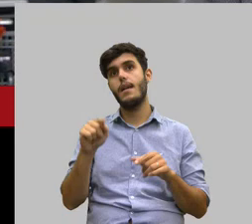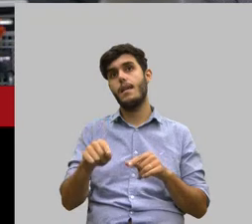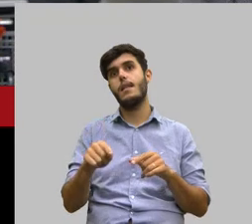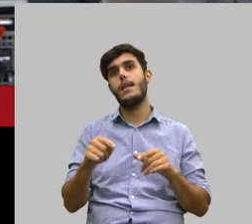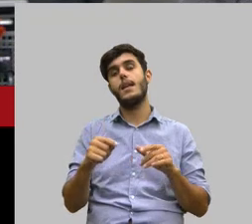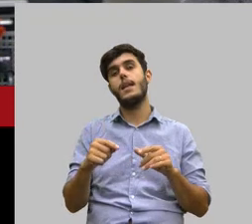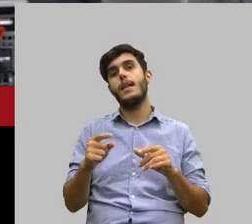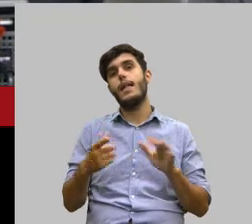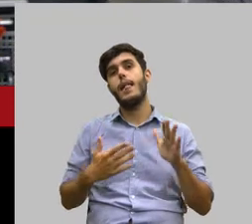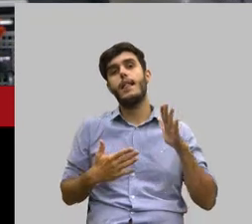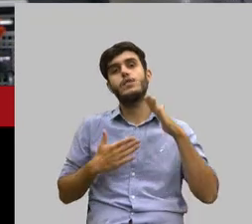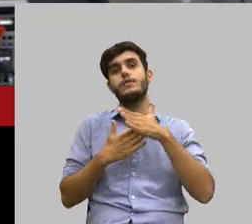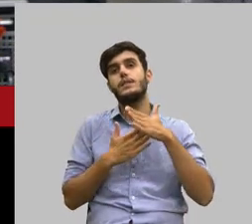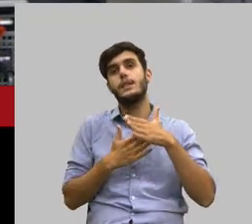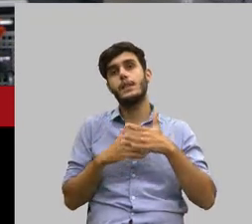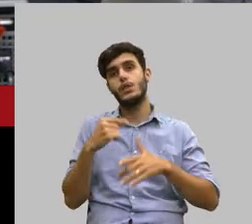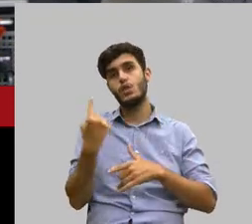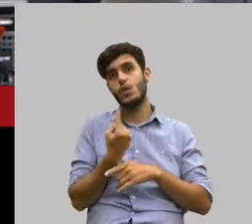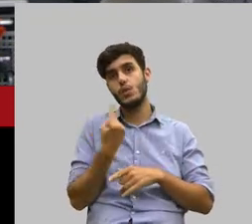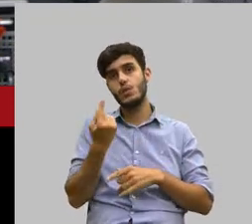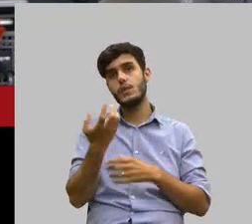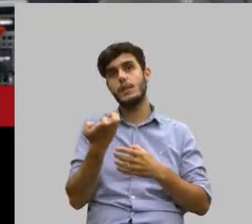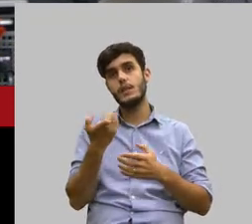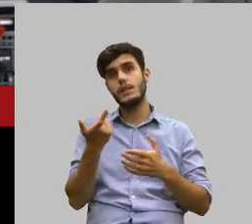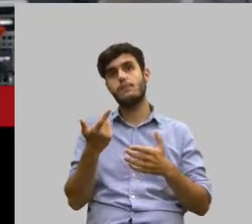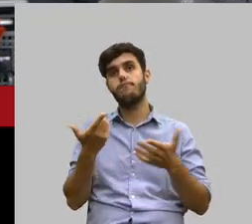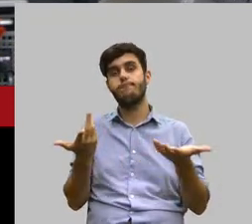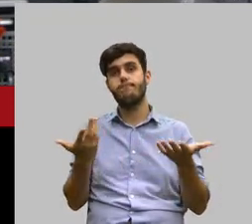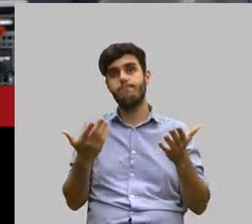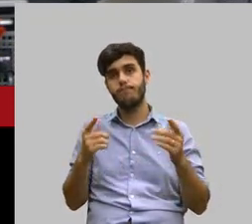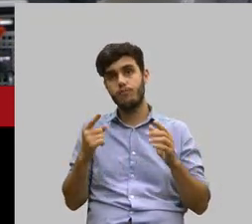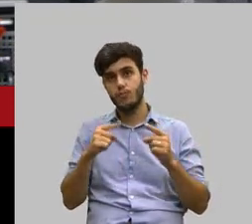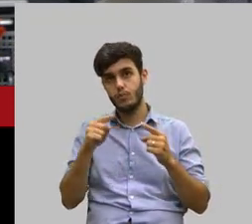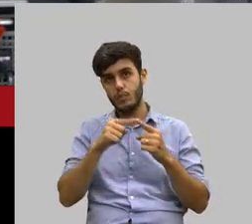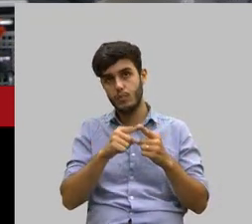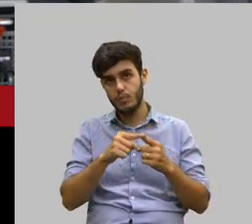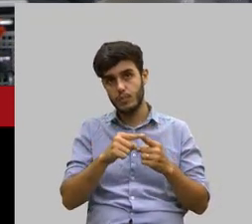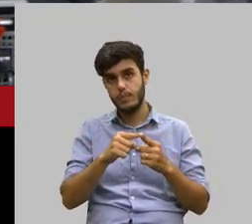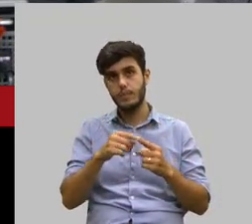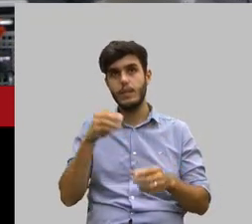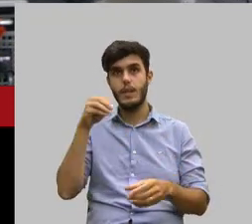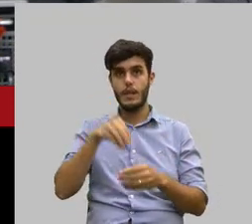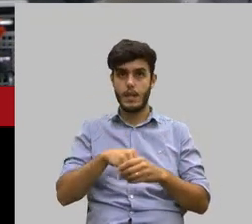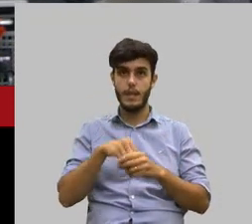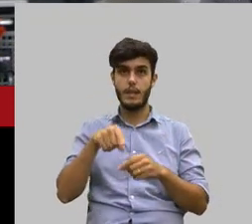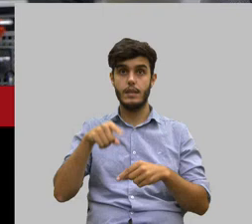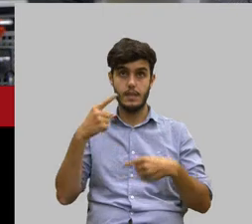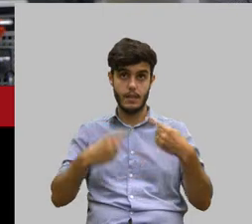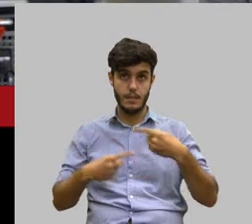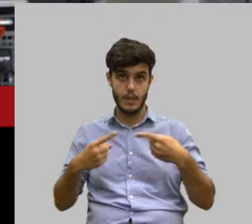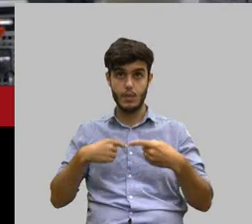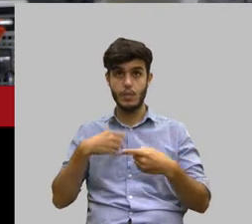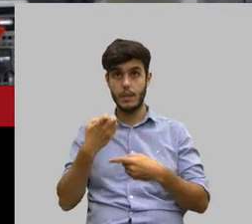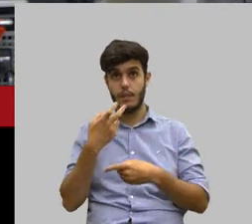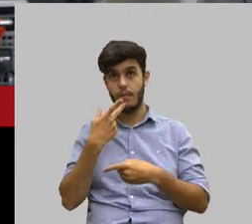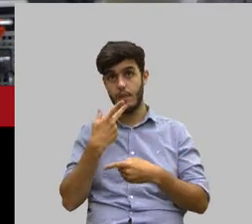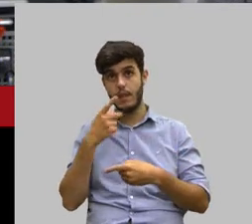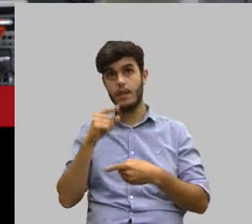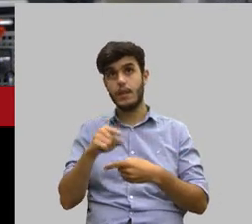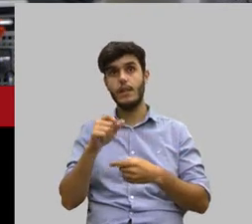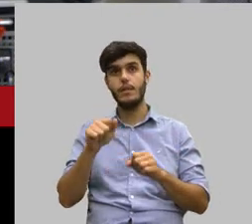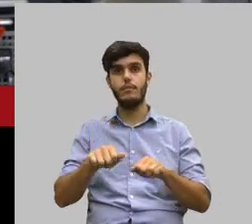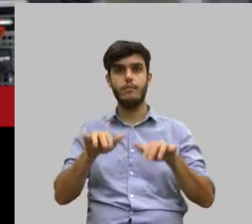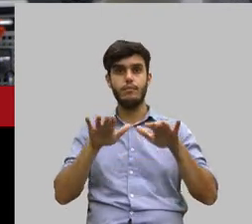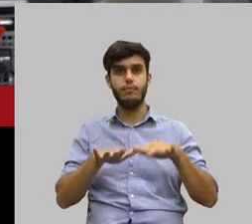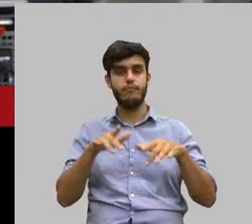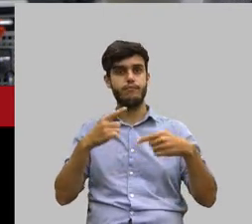então eu eu quero deixar esse terceiro ponto e aí dentro desse debate Eu Quero resgatar uma audiência que